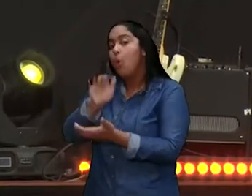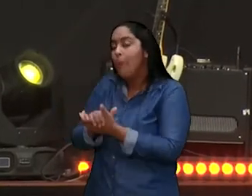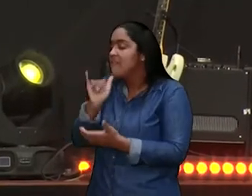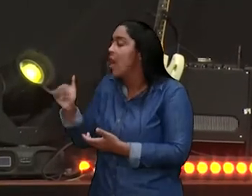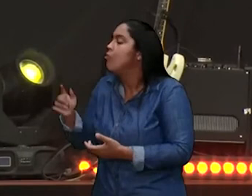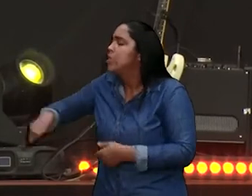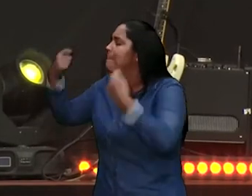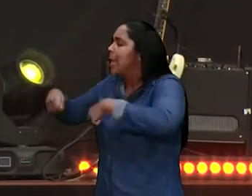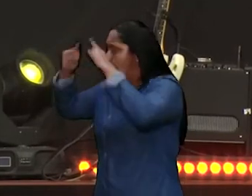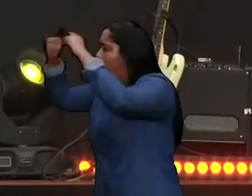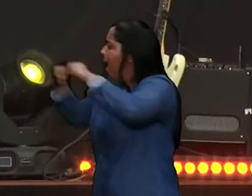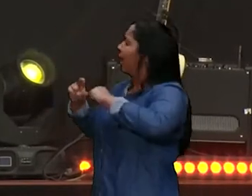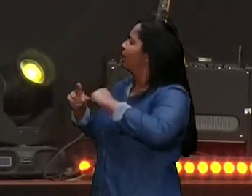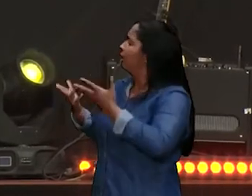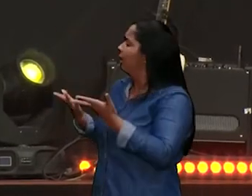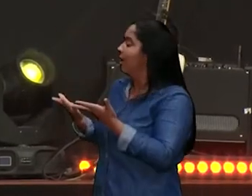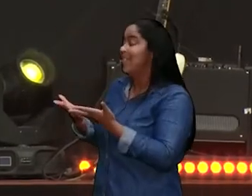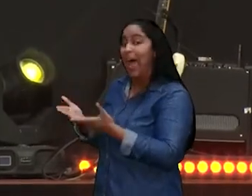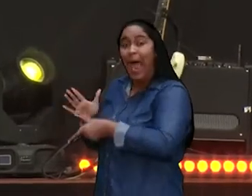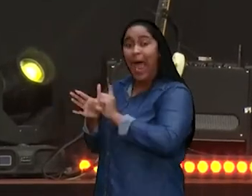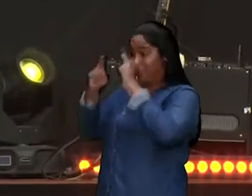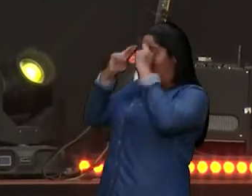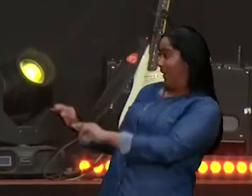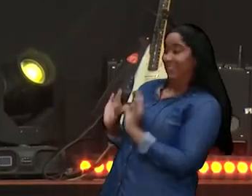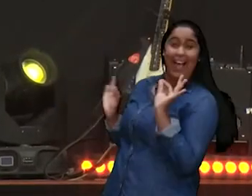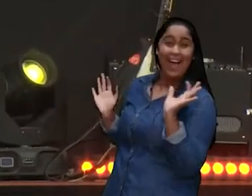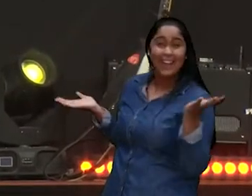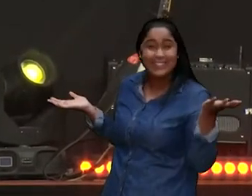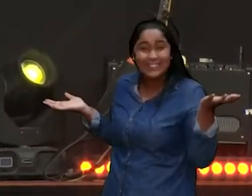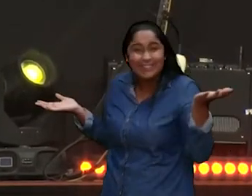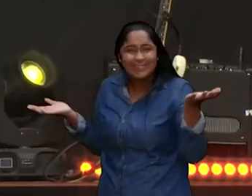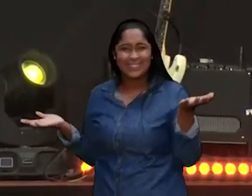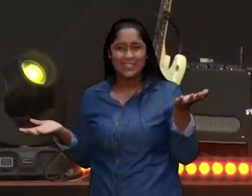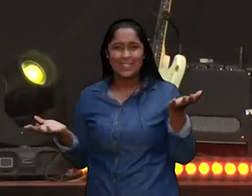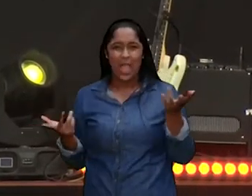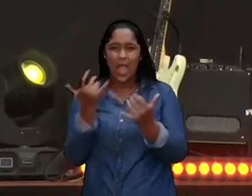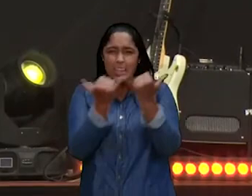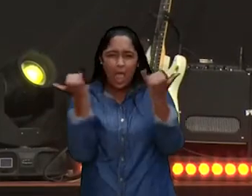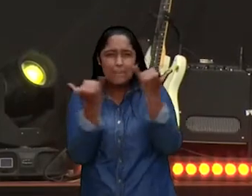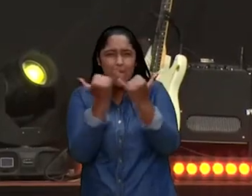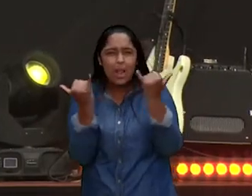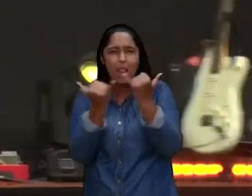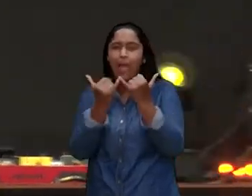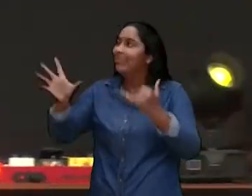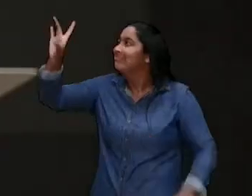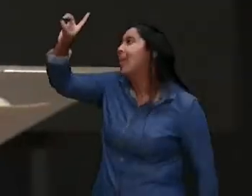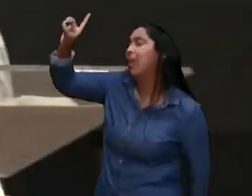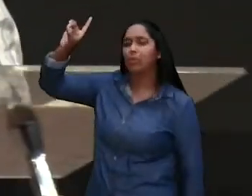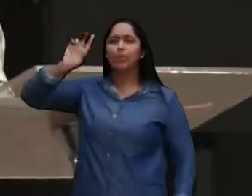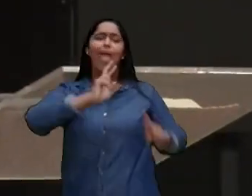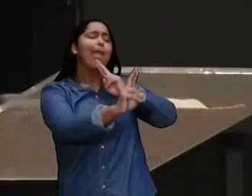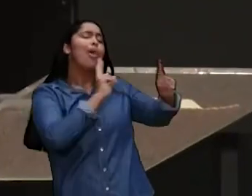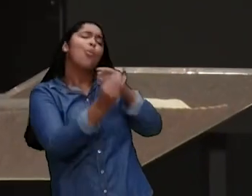Empurra ela você quer respeito não dá você quer que eu seja fiel a você e você não é fiel a ele então assim a gente